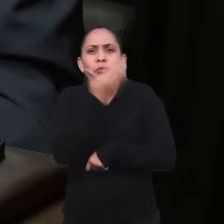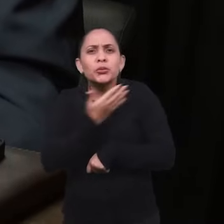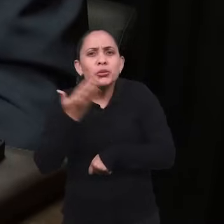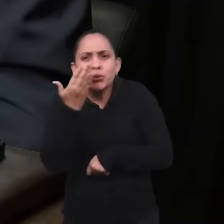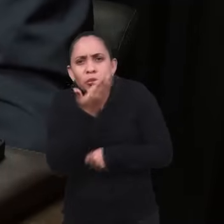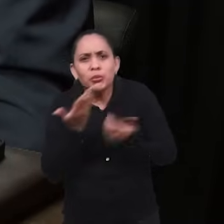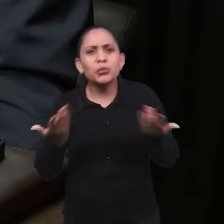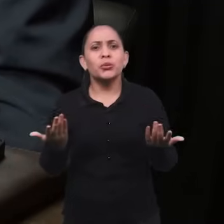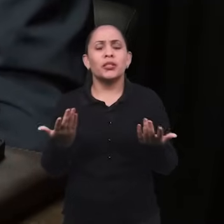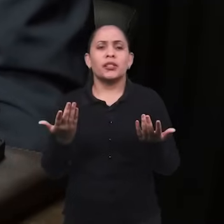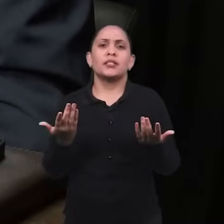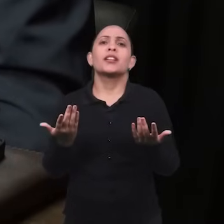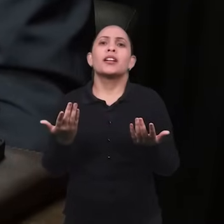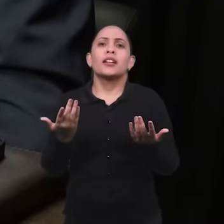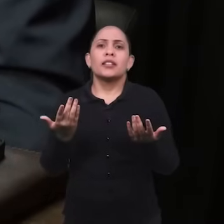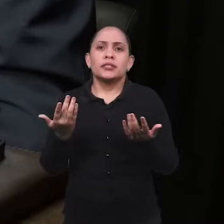da